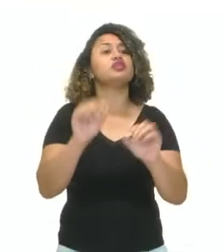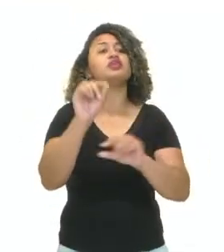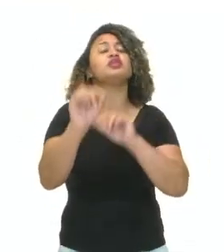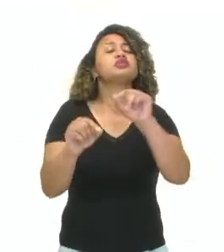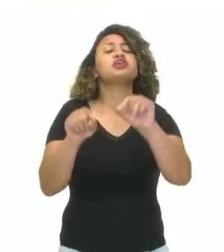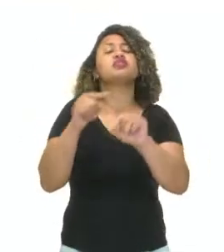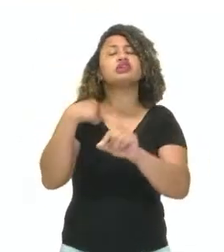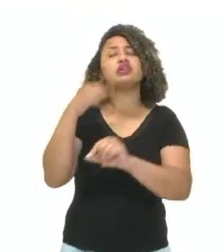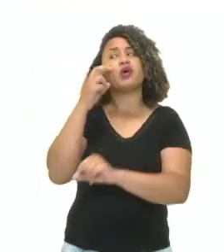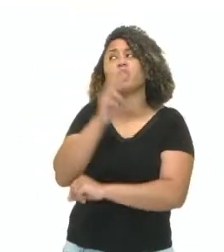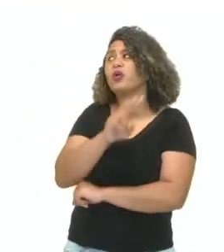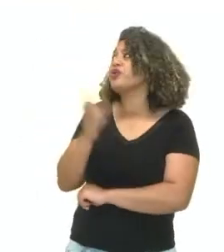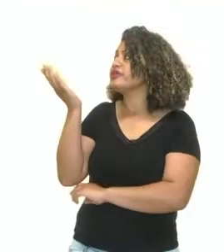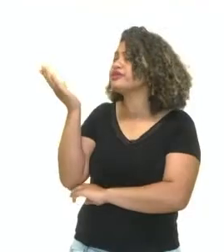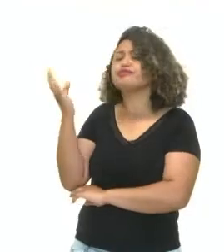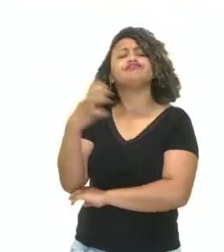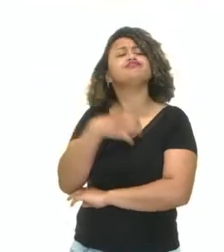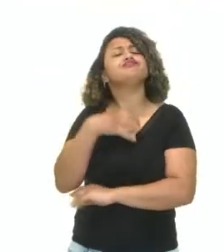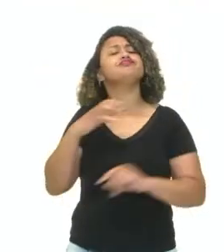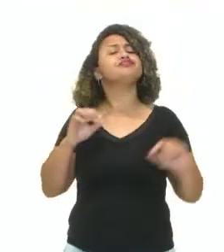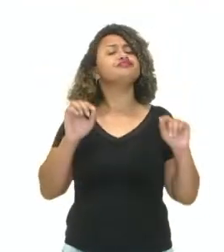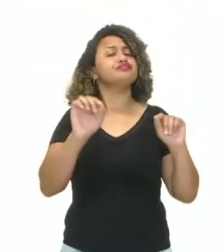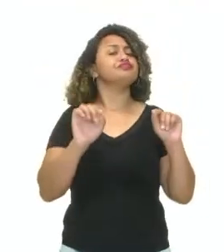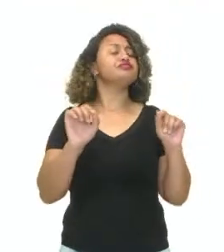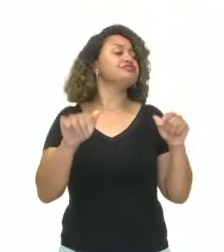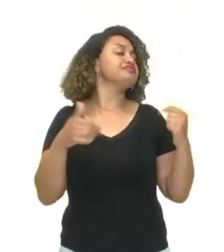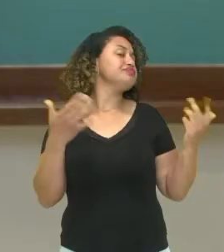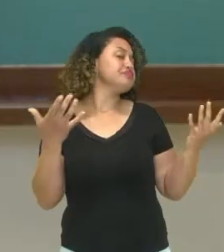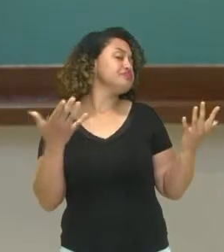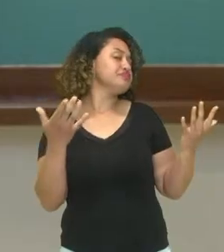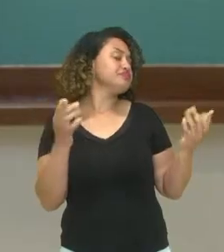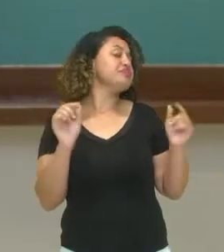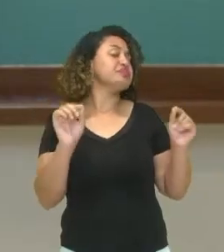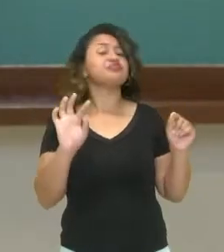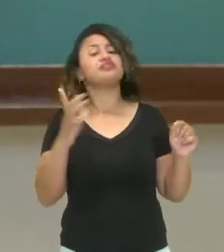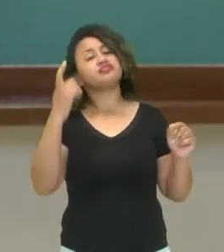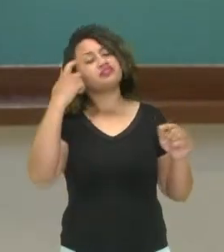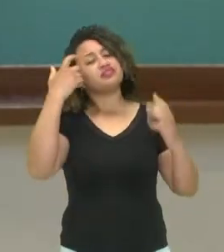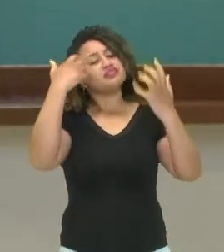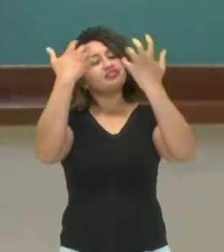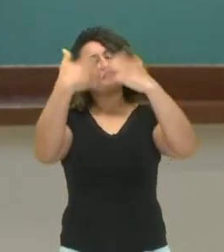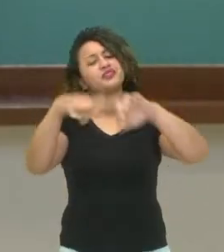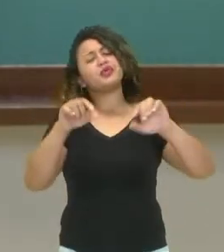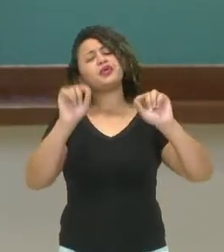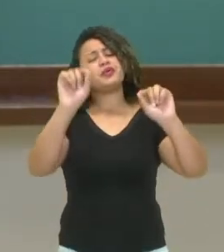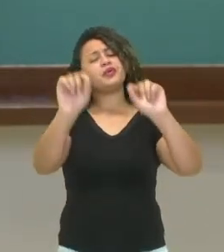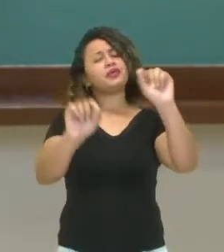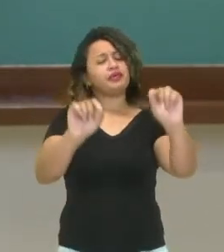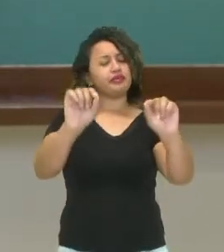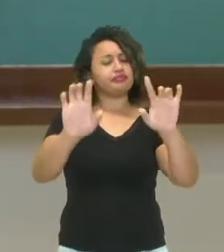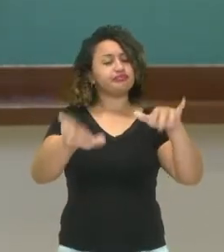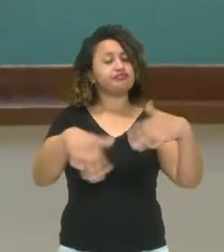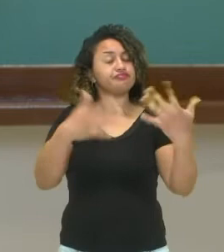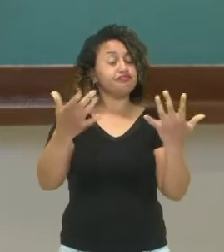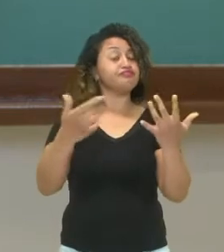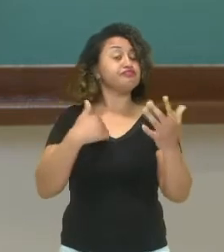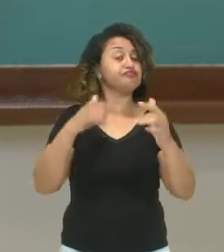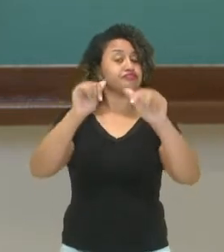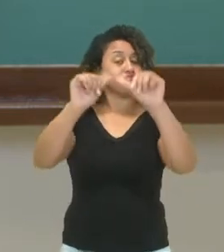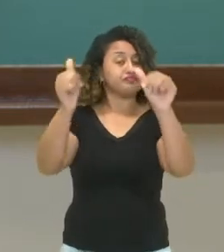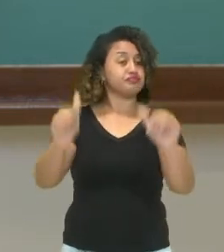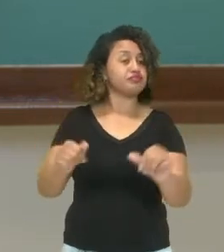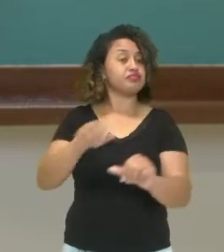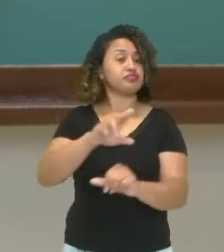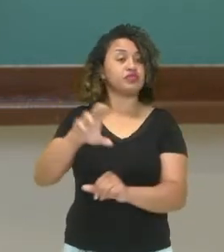é esse personagem que está pensando? O que será que está na cabeça dele? Tá? Então, essa obra chamada O Pensador,